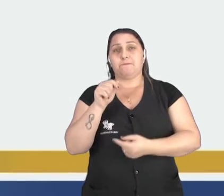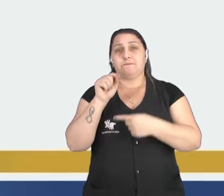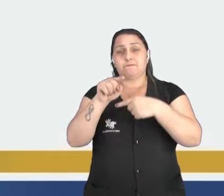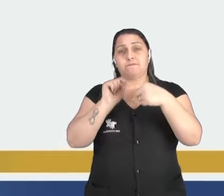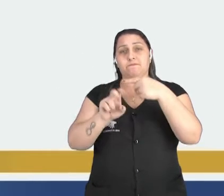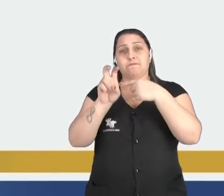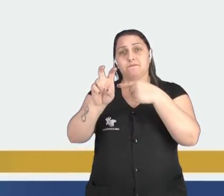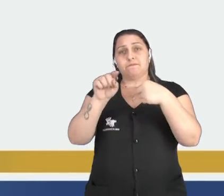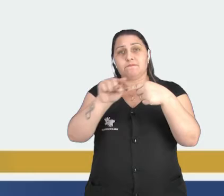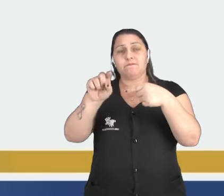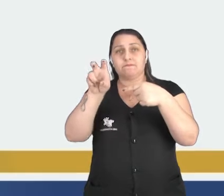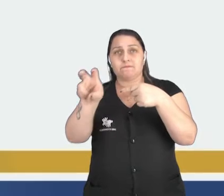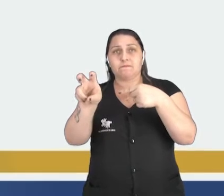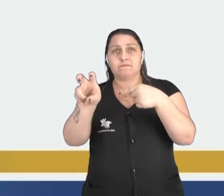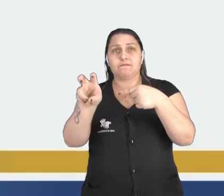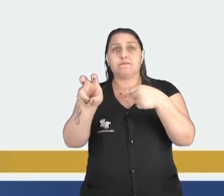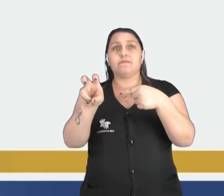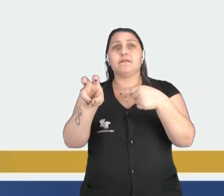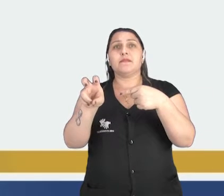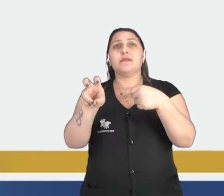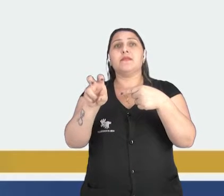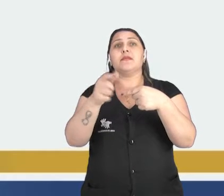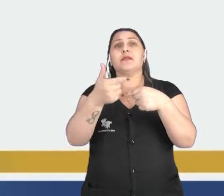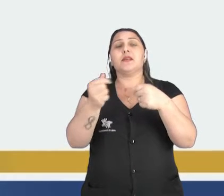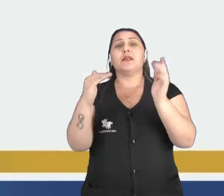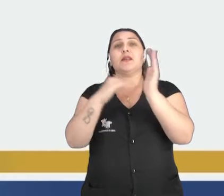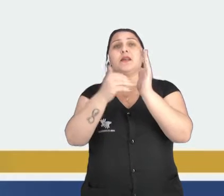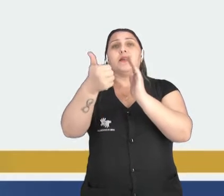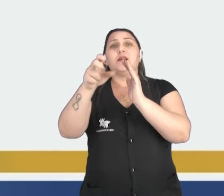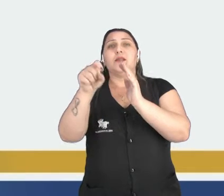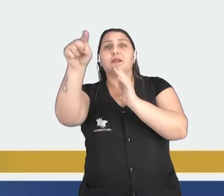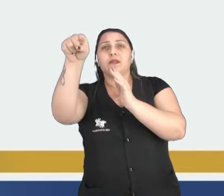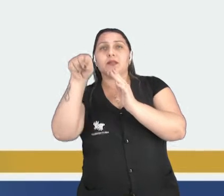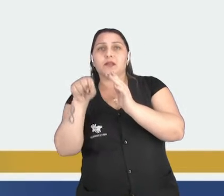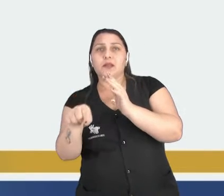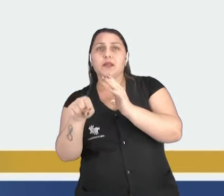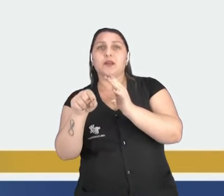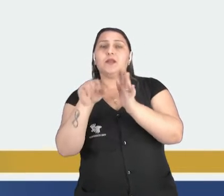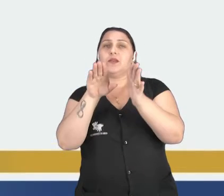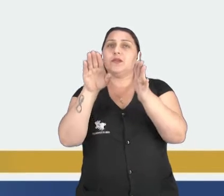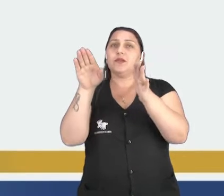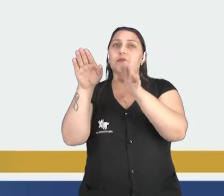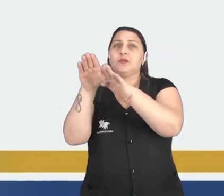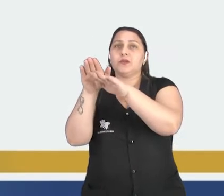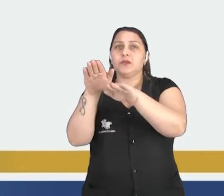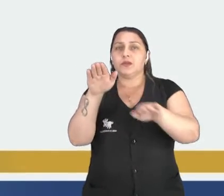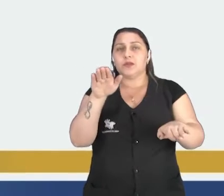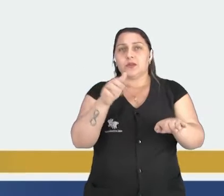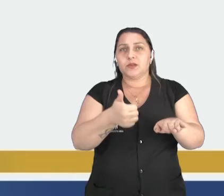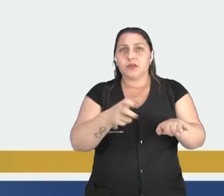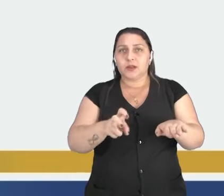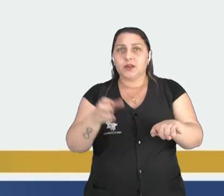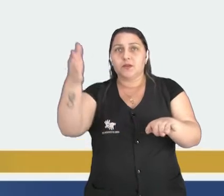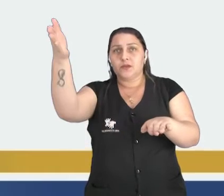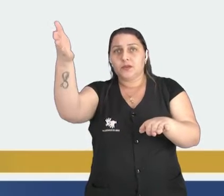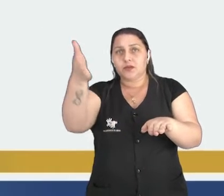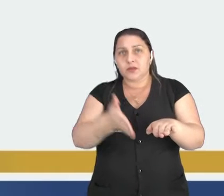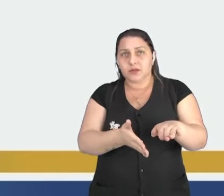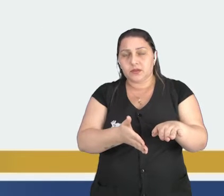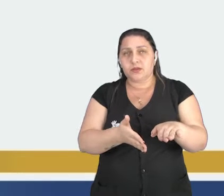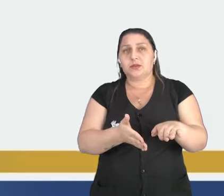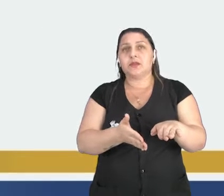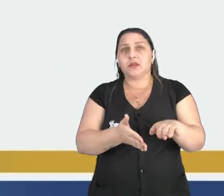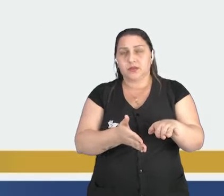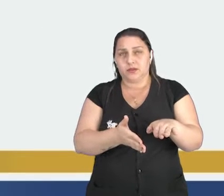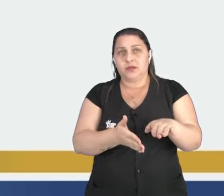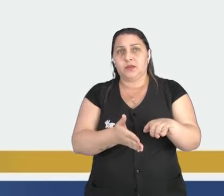20 menos 5. Decresce o 20 até o 15 fatorial, diminuindo aqui embaixo a 15, eu vou cancelar aqui, ó,